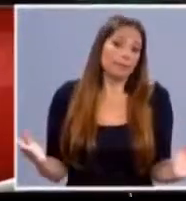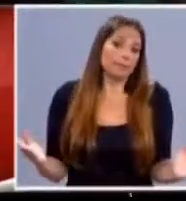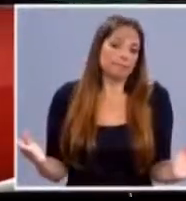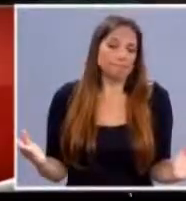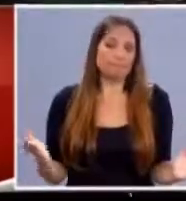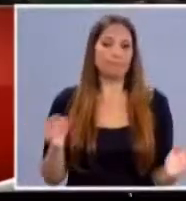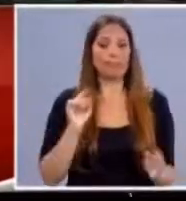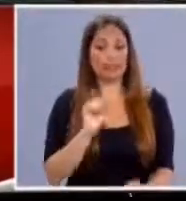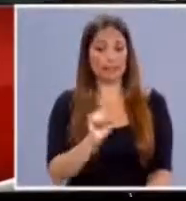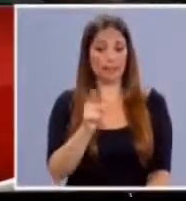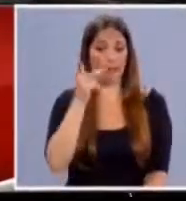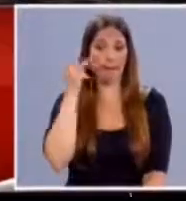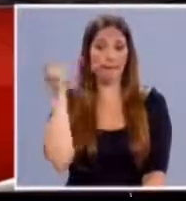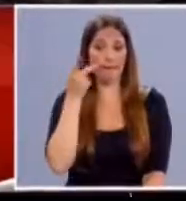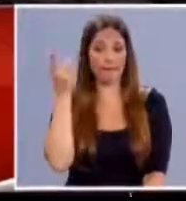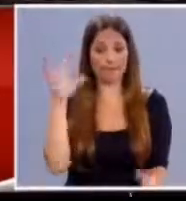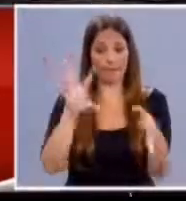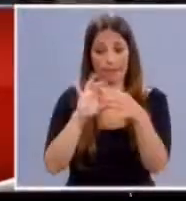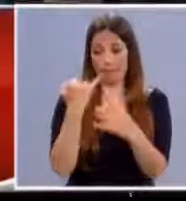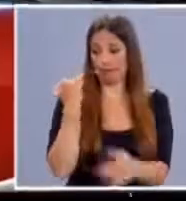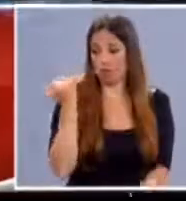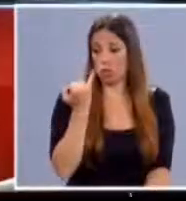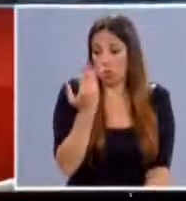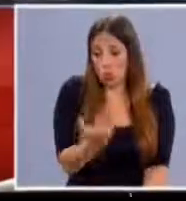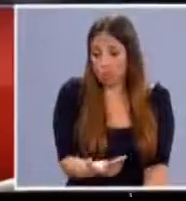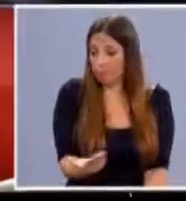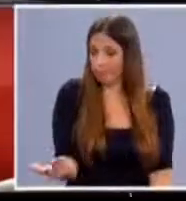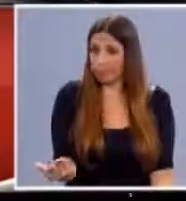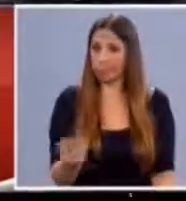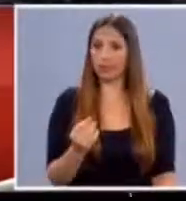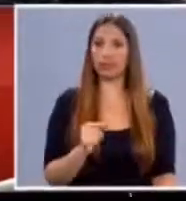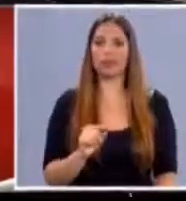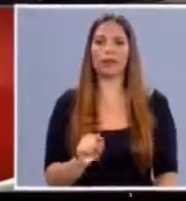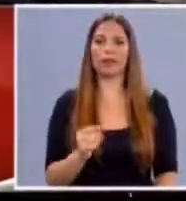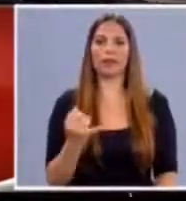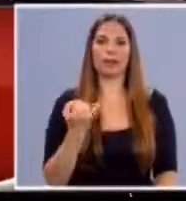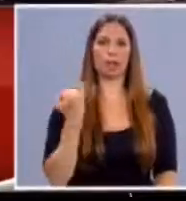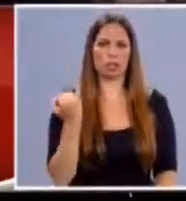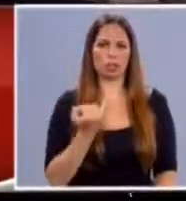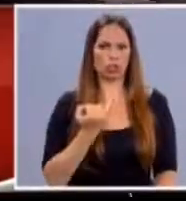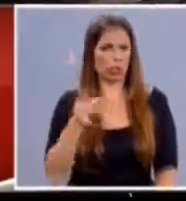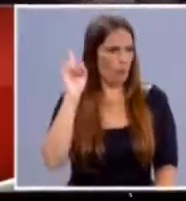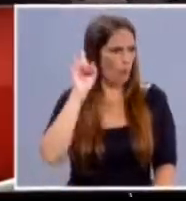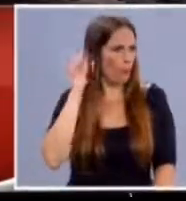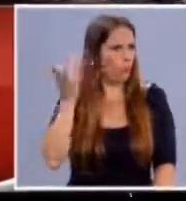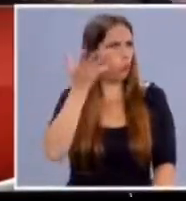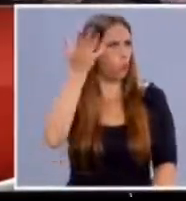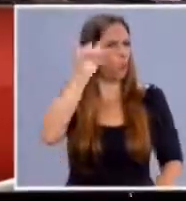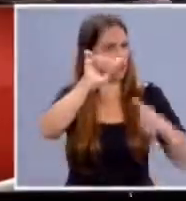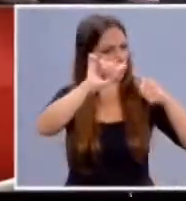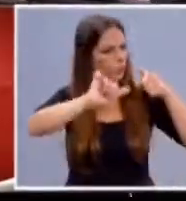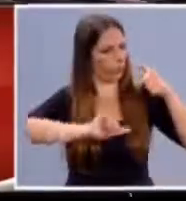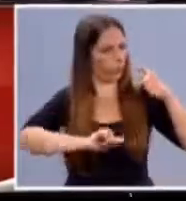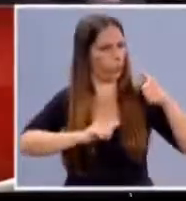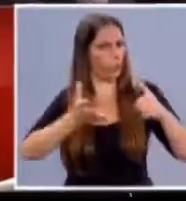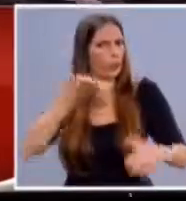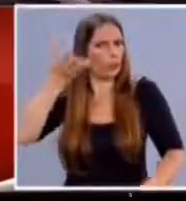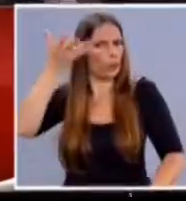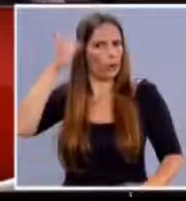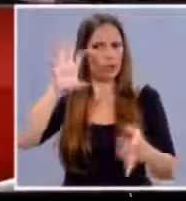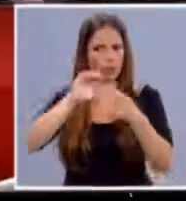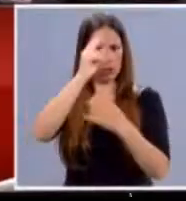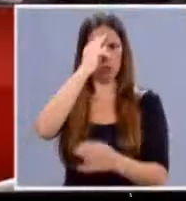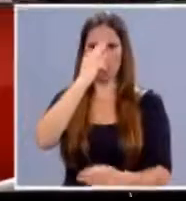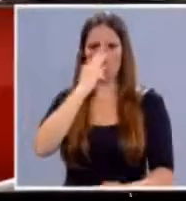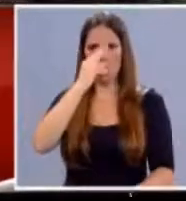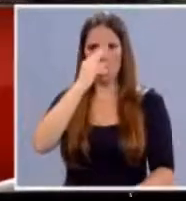a vida das instituições. E uma instituição, efetivamente, de tanto valor, tantos pergaminhos, tanta história, como é o Sporting